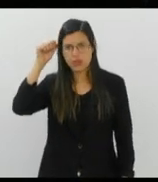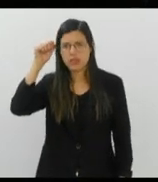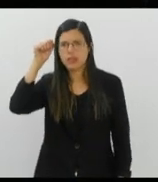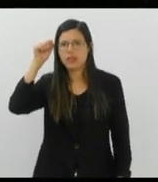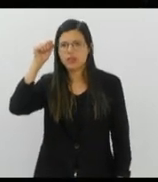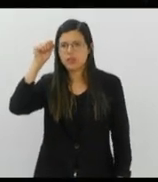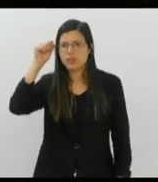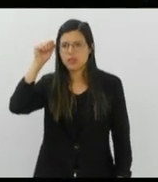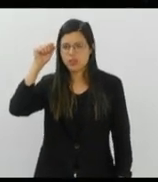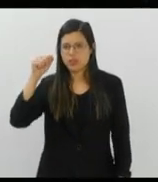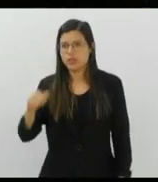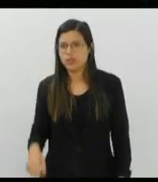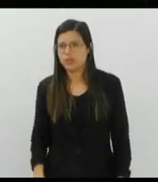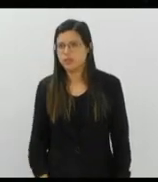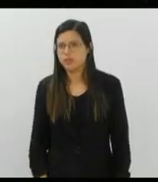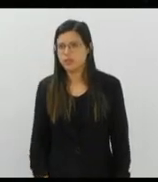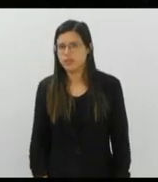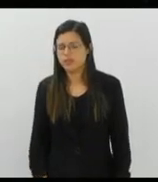associa-se